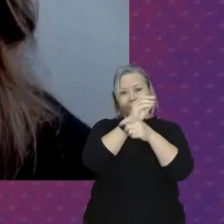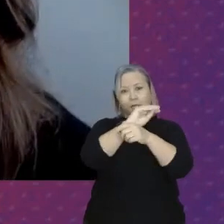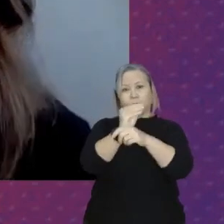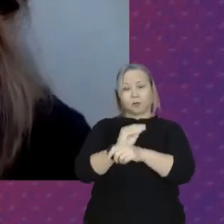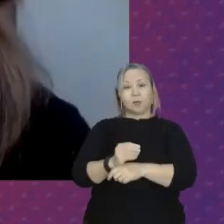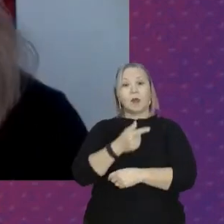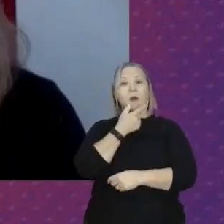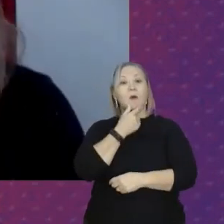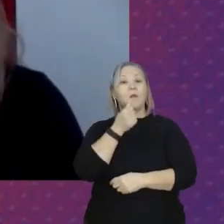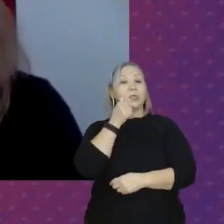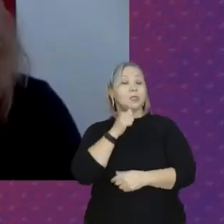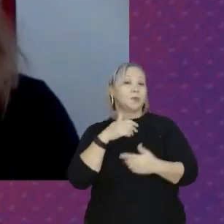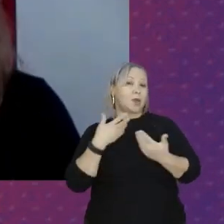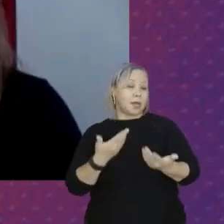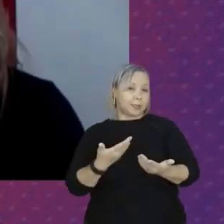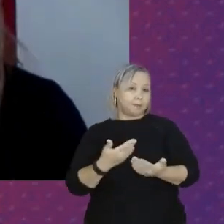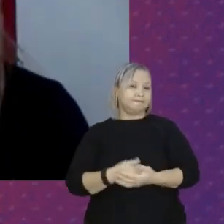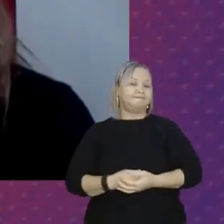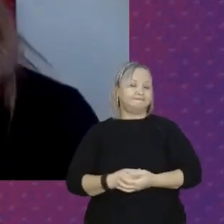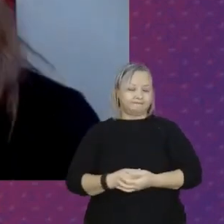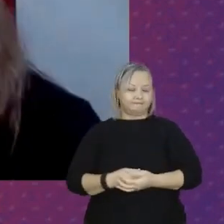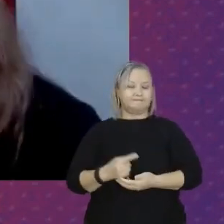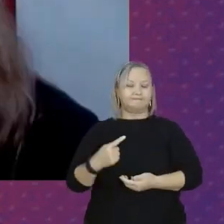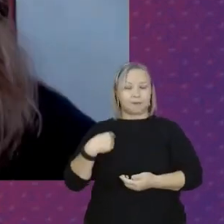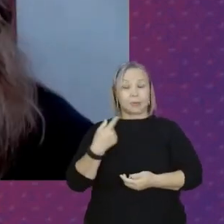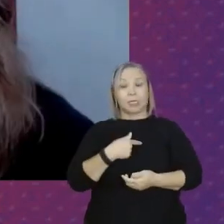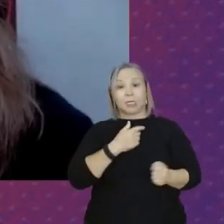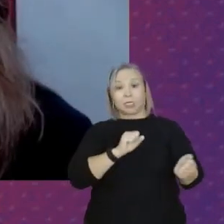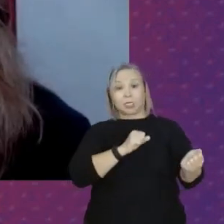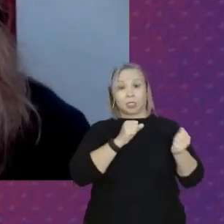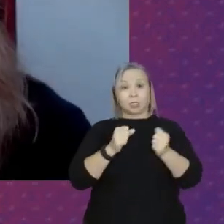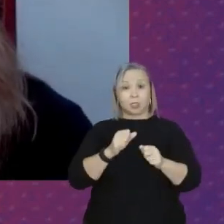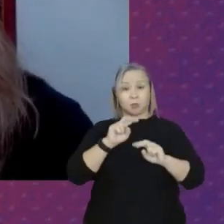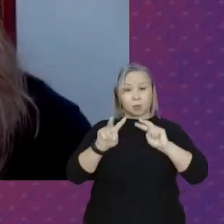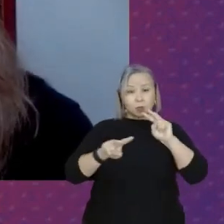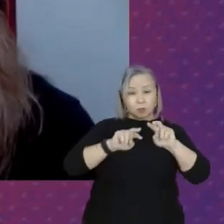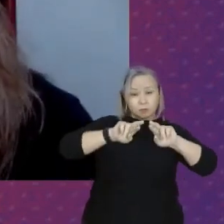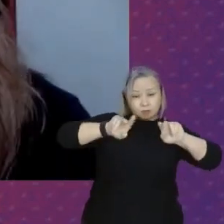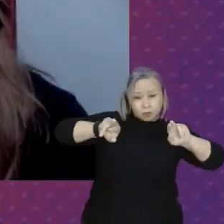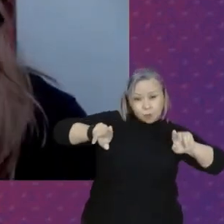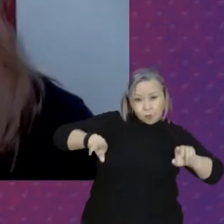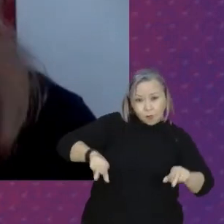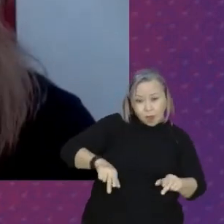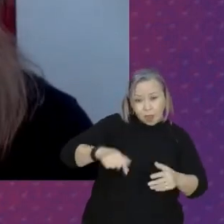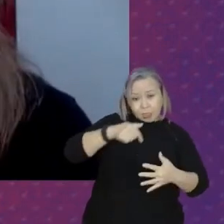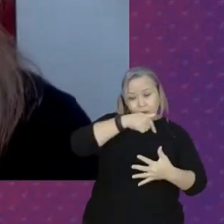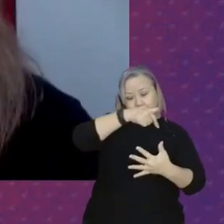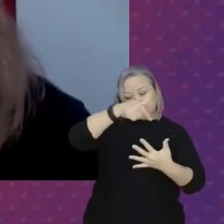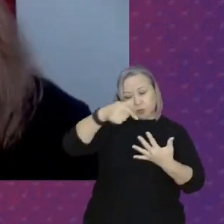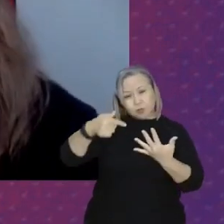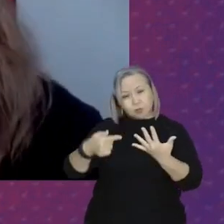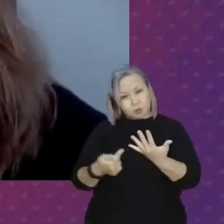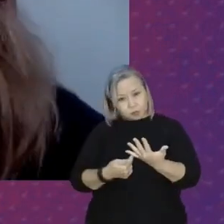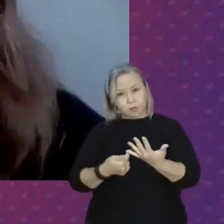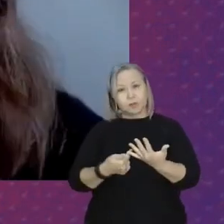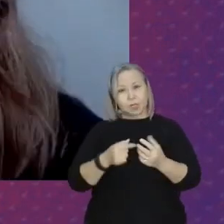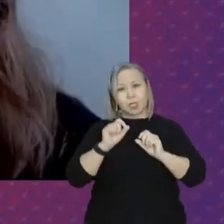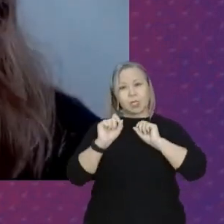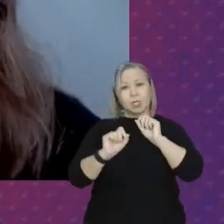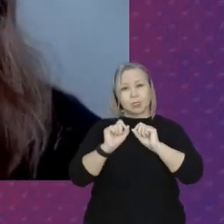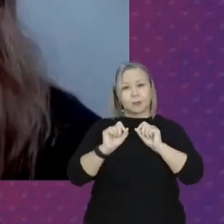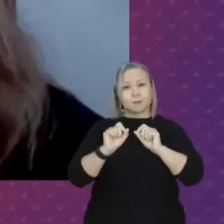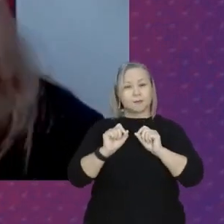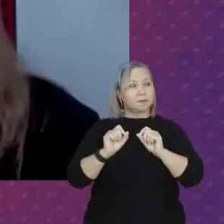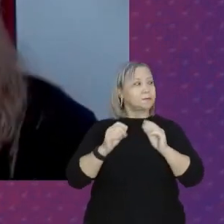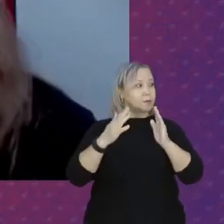e mulheres, e aí a gente pode olhar para várias dimensões, se é